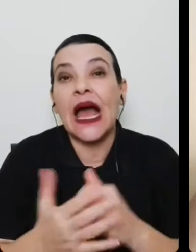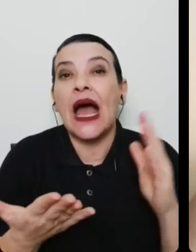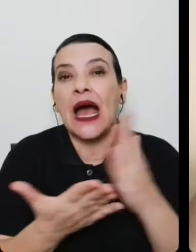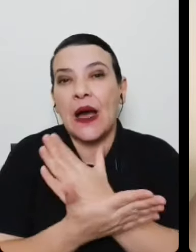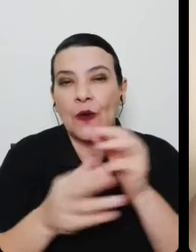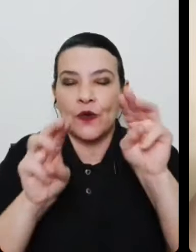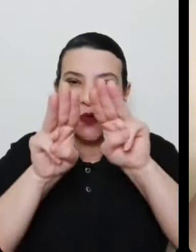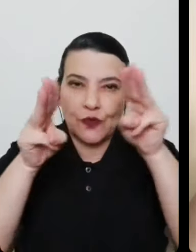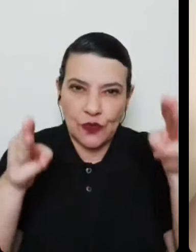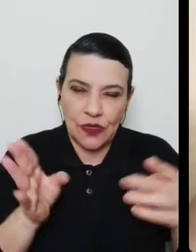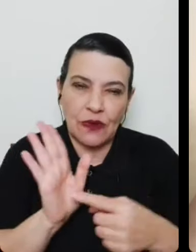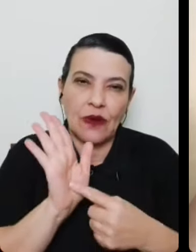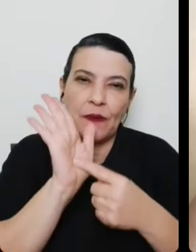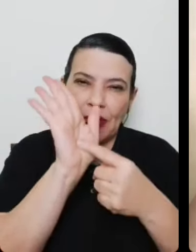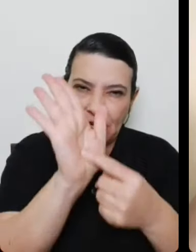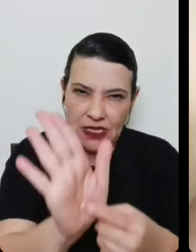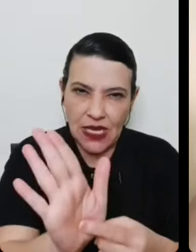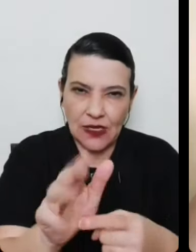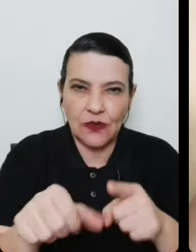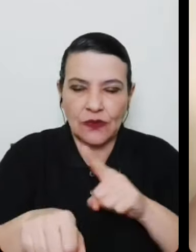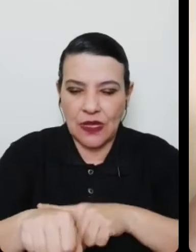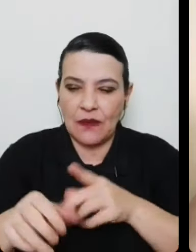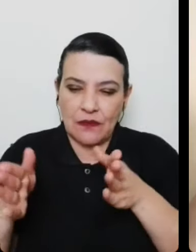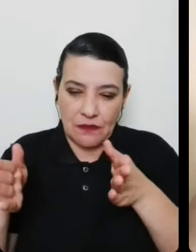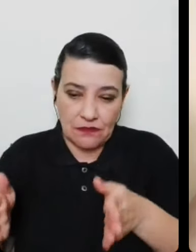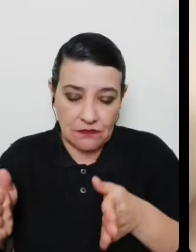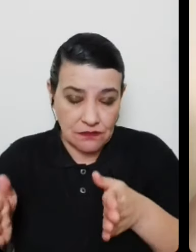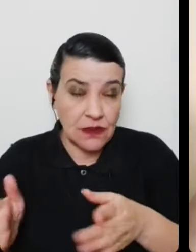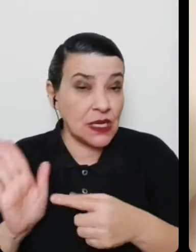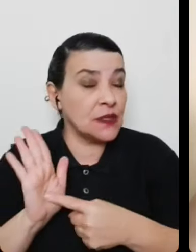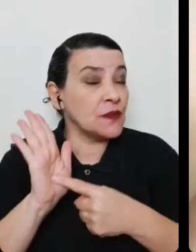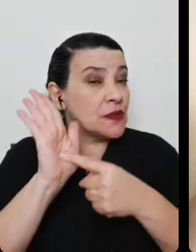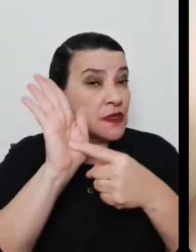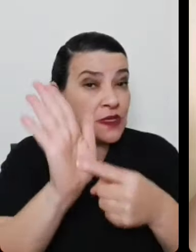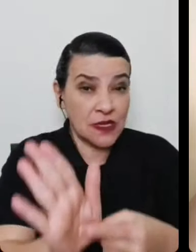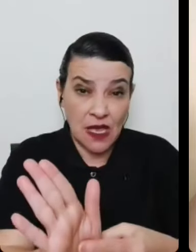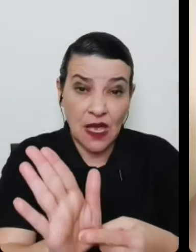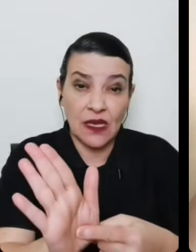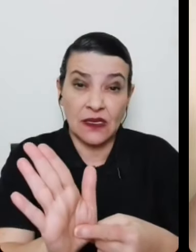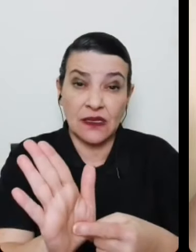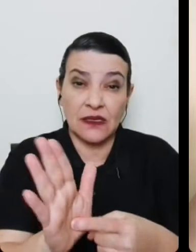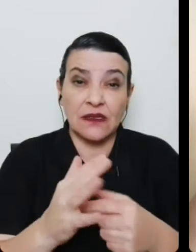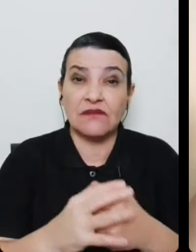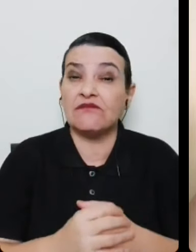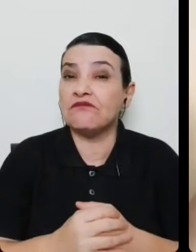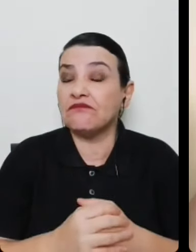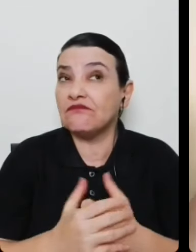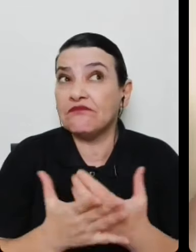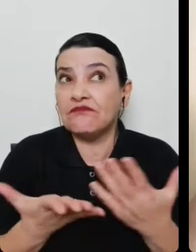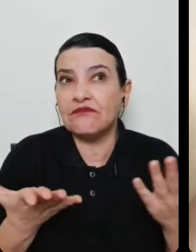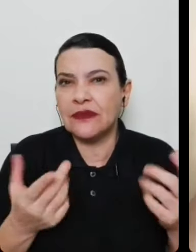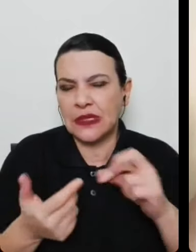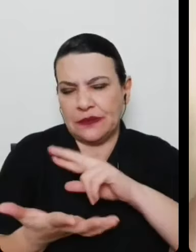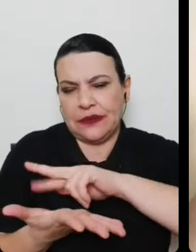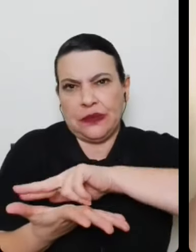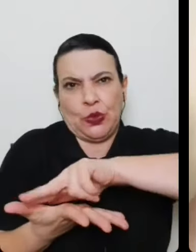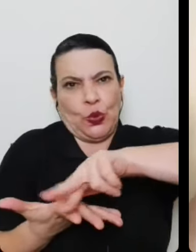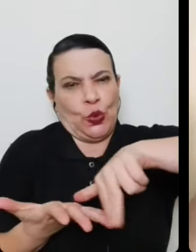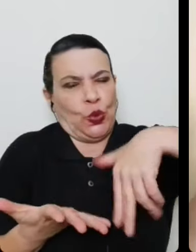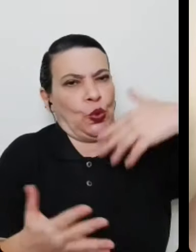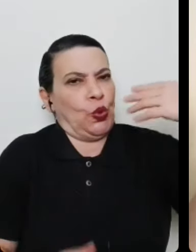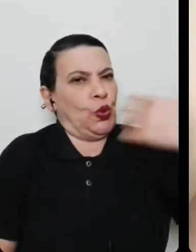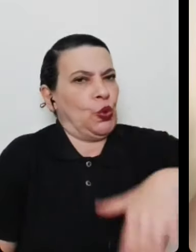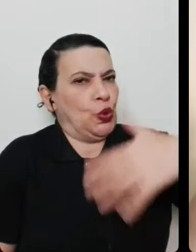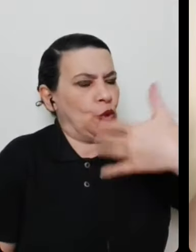que apresentam exposições temporárias, as exposições temporárias são um leque enorme de